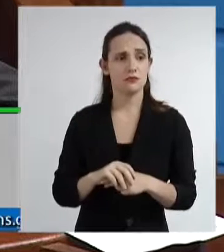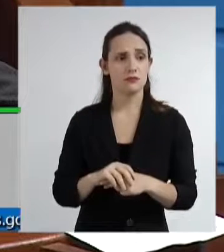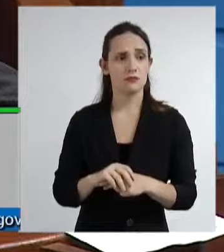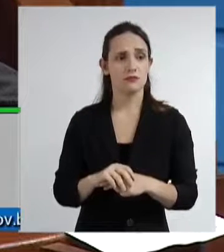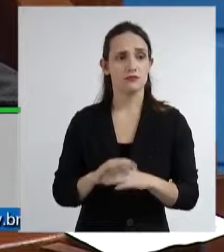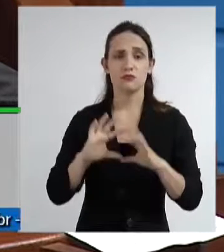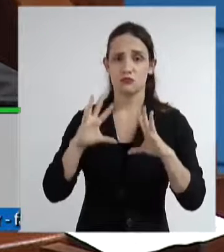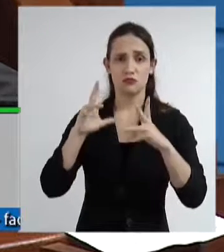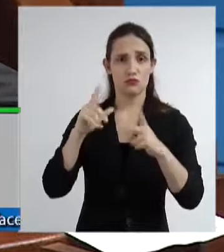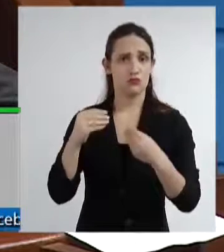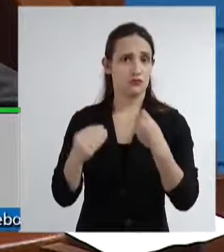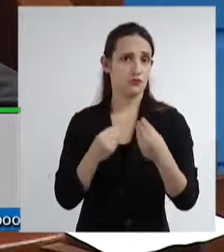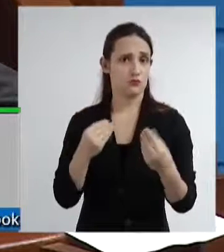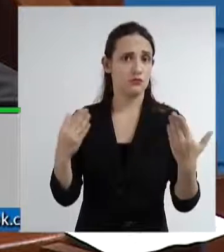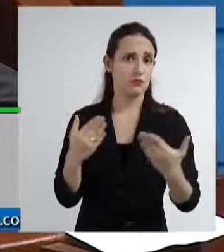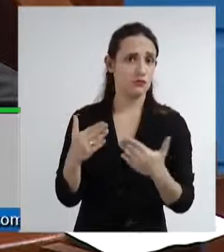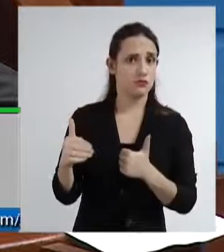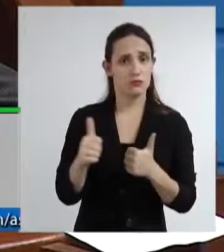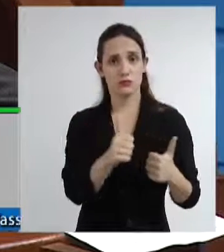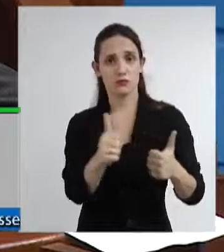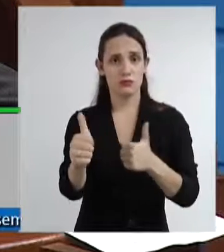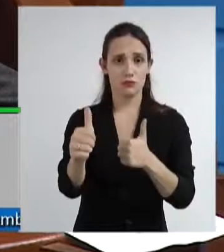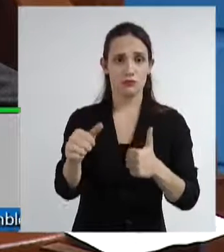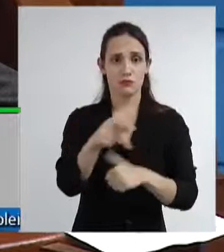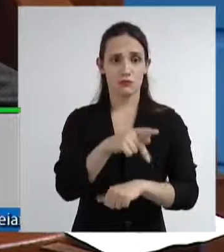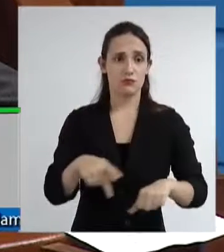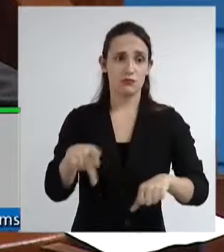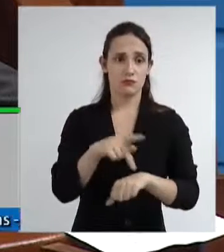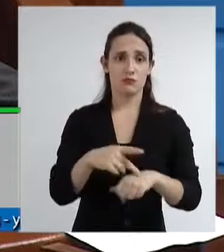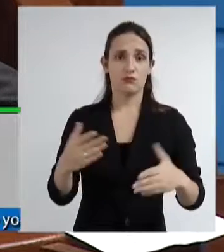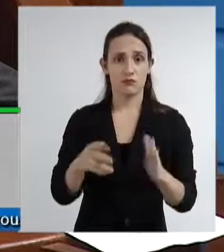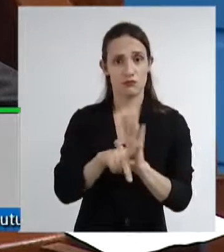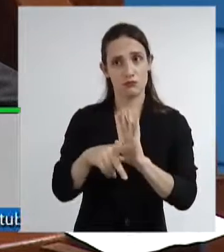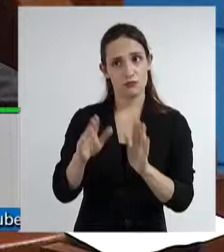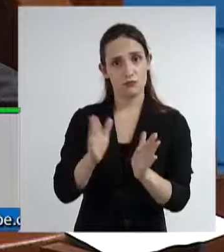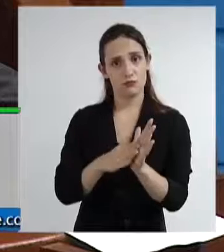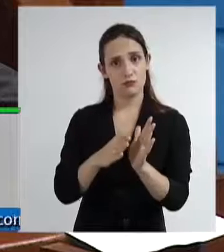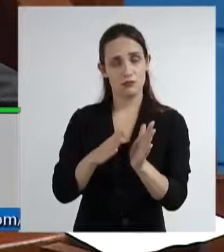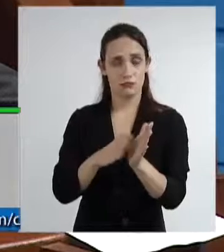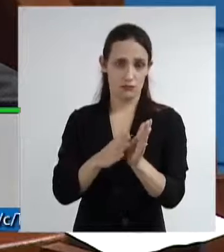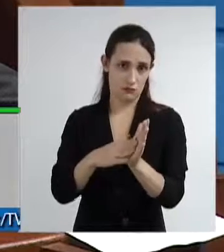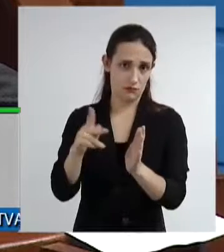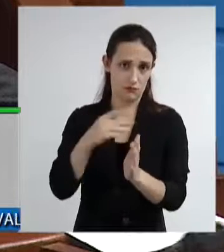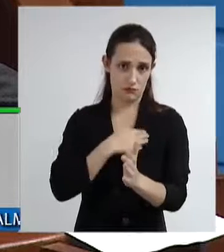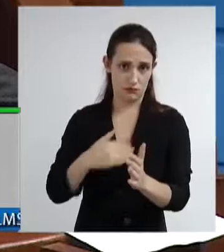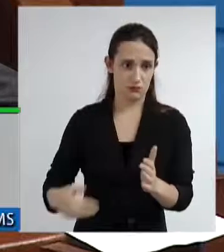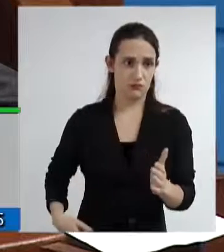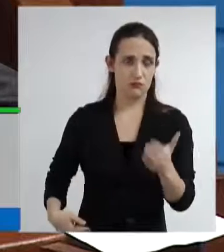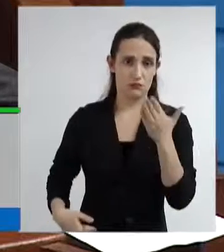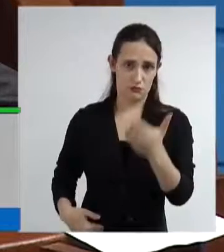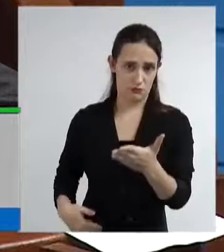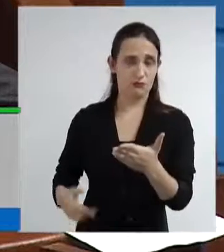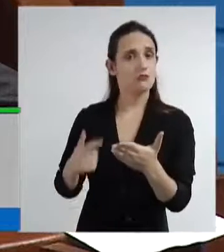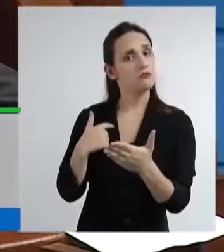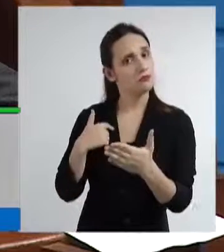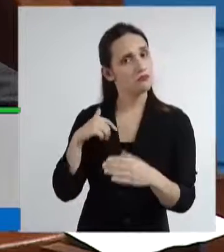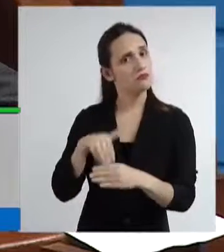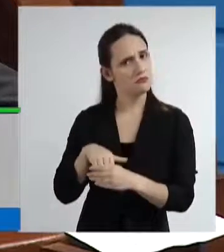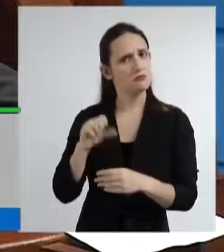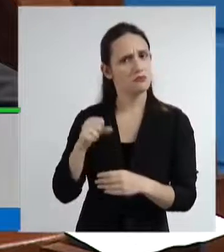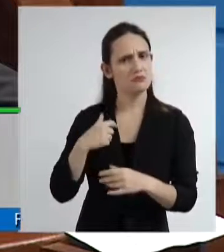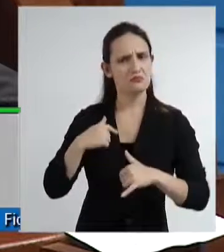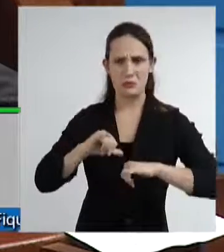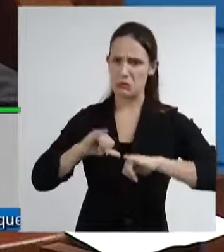a condução do país nas mãos dele. Votei nele para presidente da República, fiz